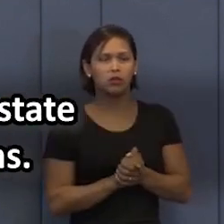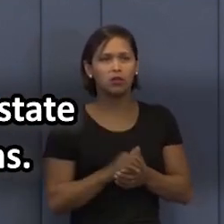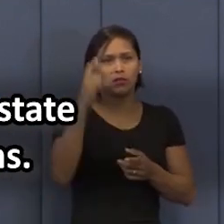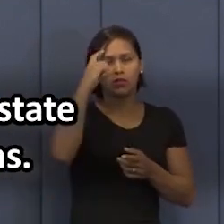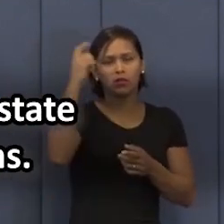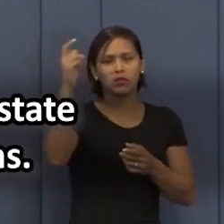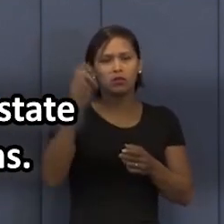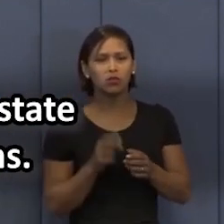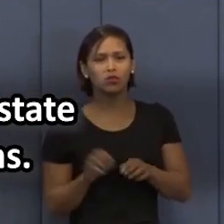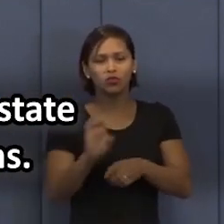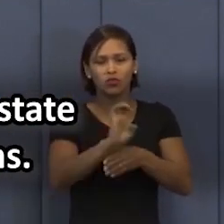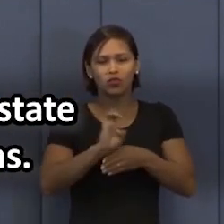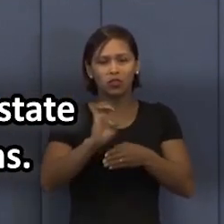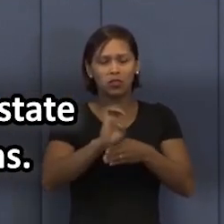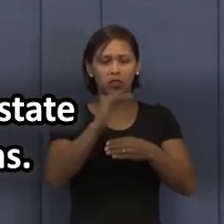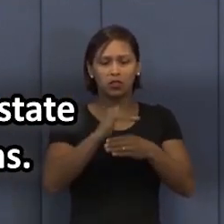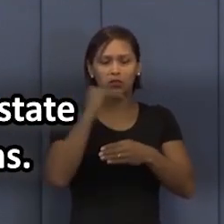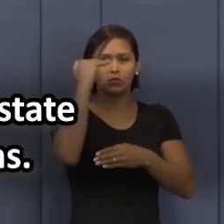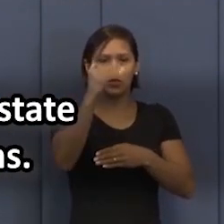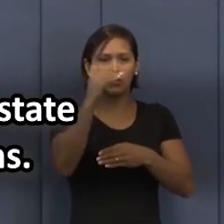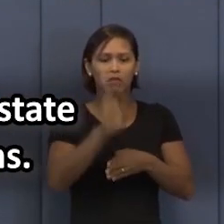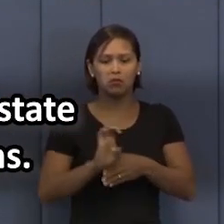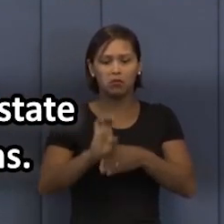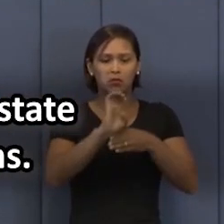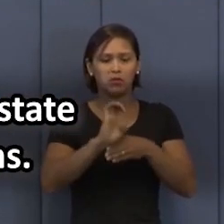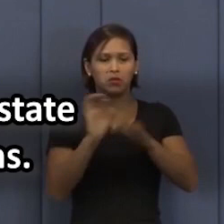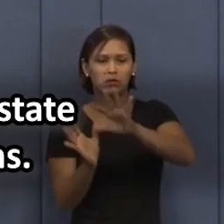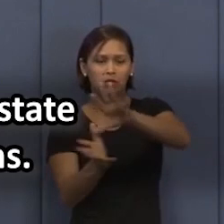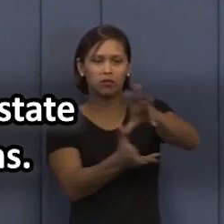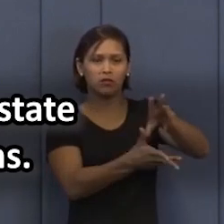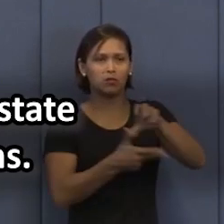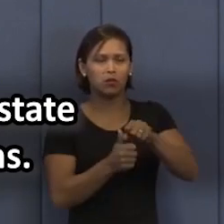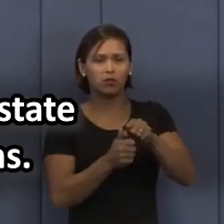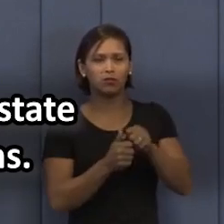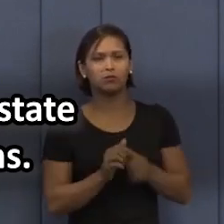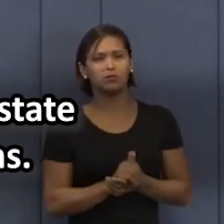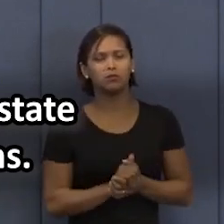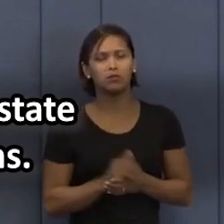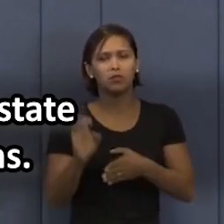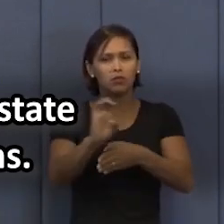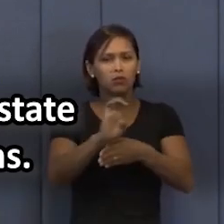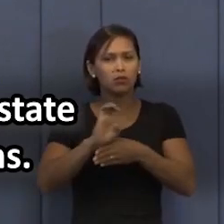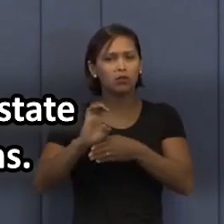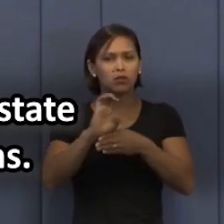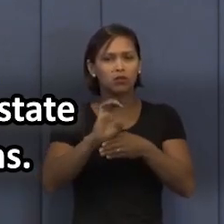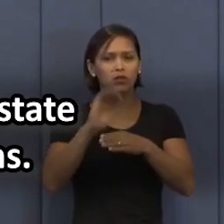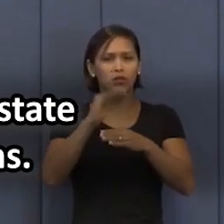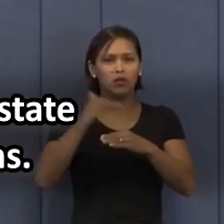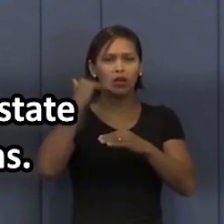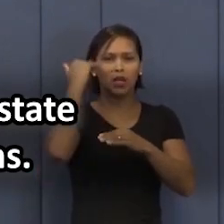de Estado supranacional, ou Estado global, ou Estado